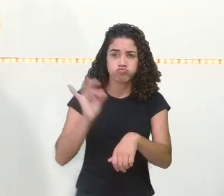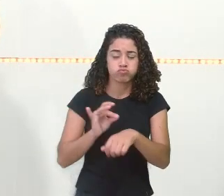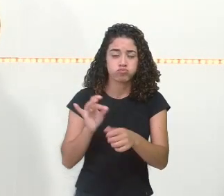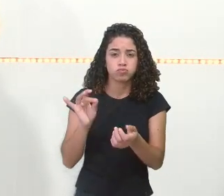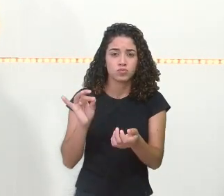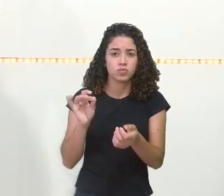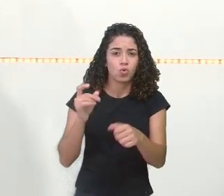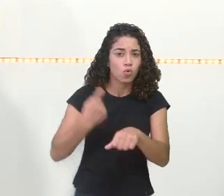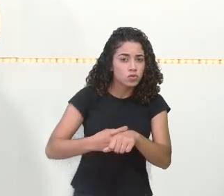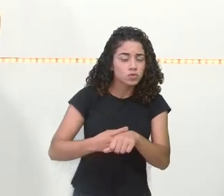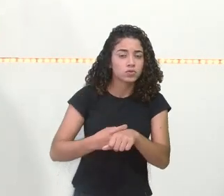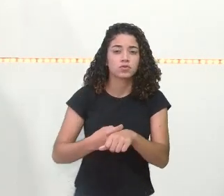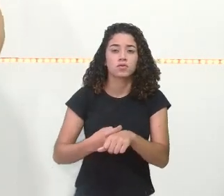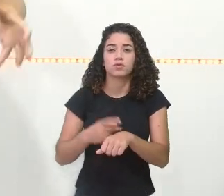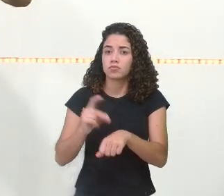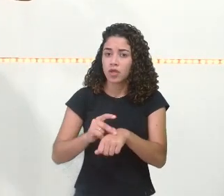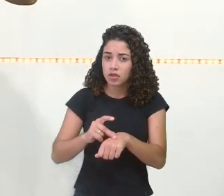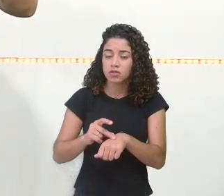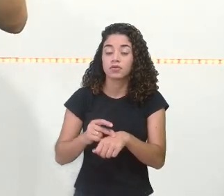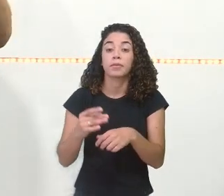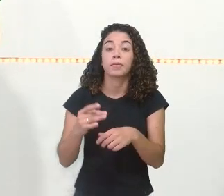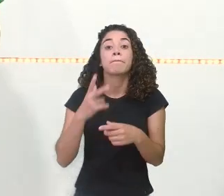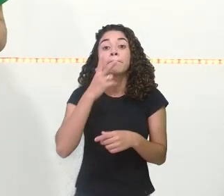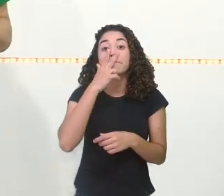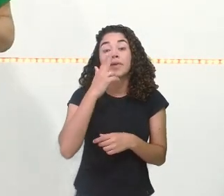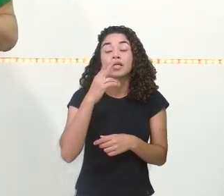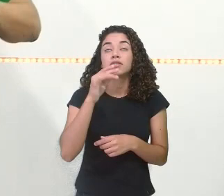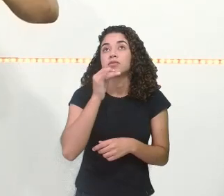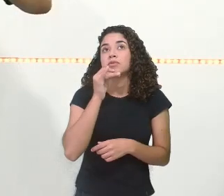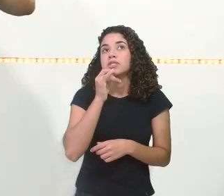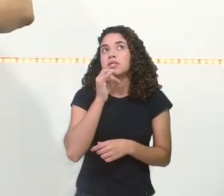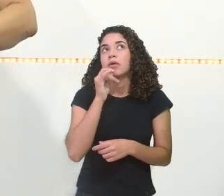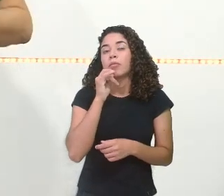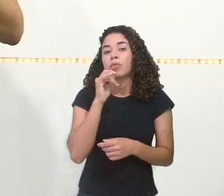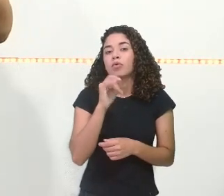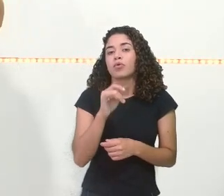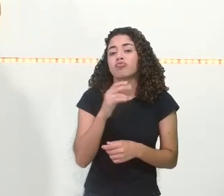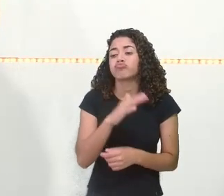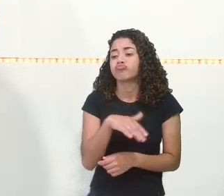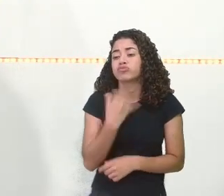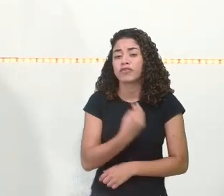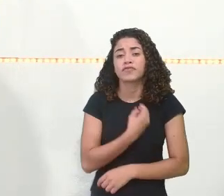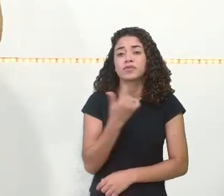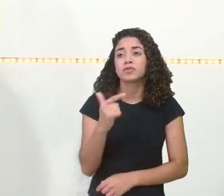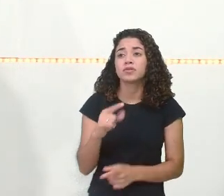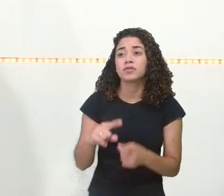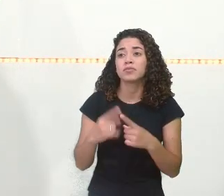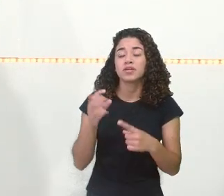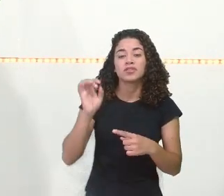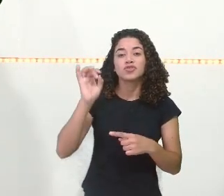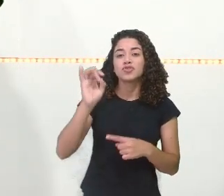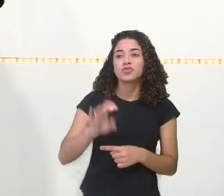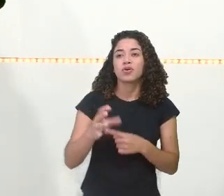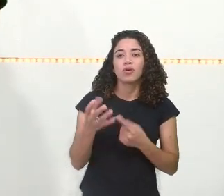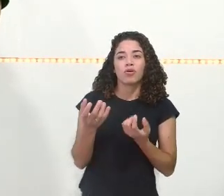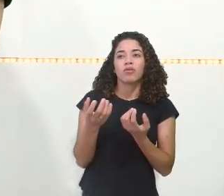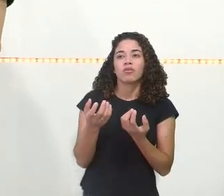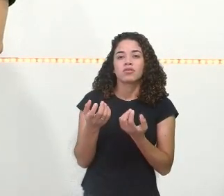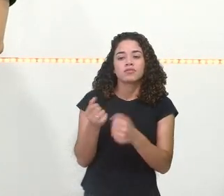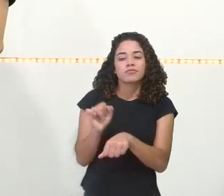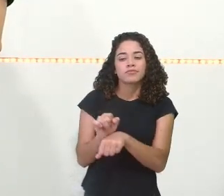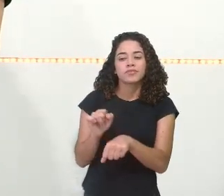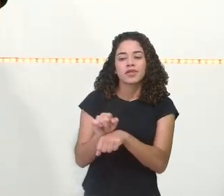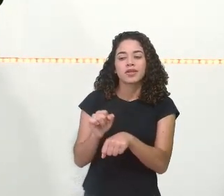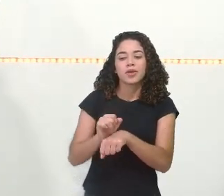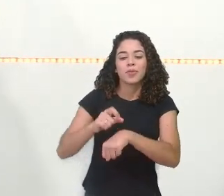que elas estão mortas, mas não, elas estão descansando, a gente pode dizer assim, para um momento de florescer depois, em outra estação.